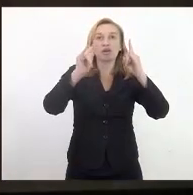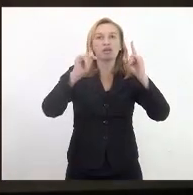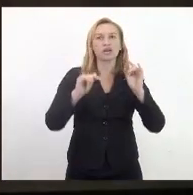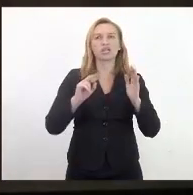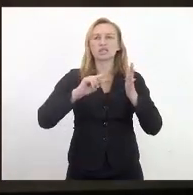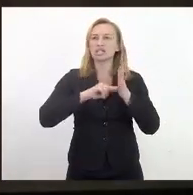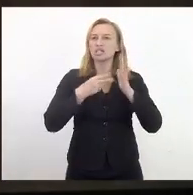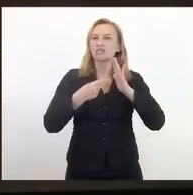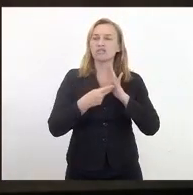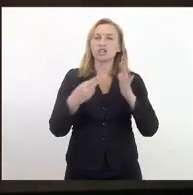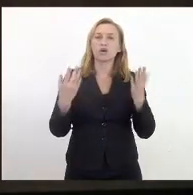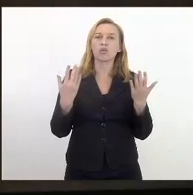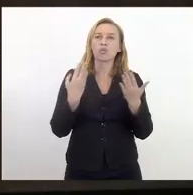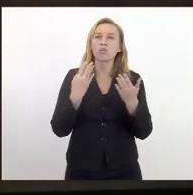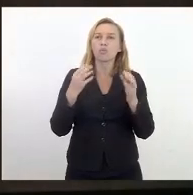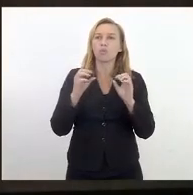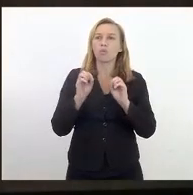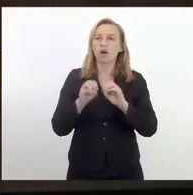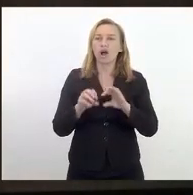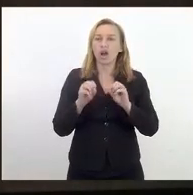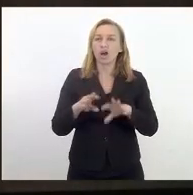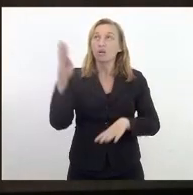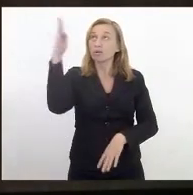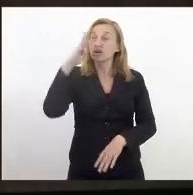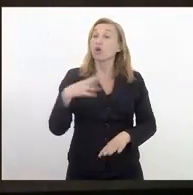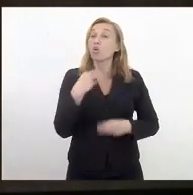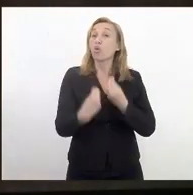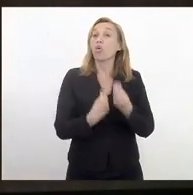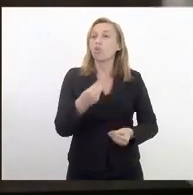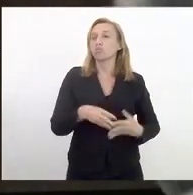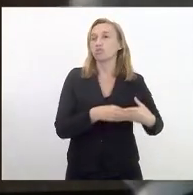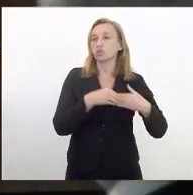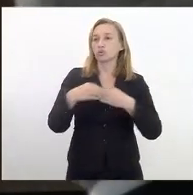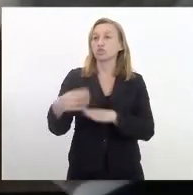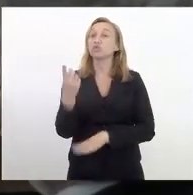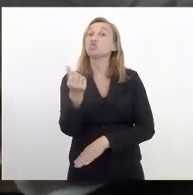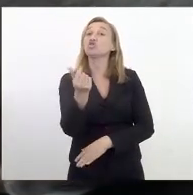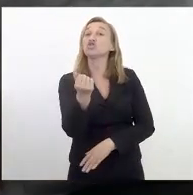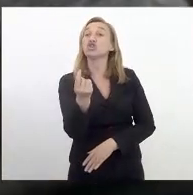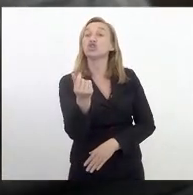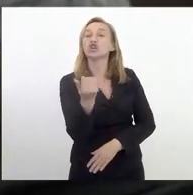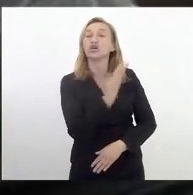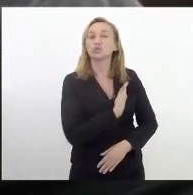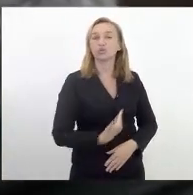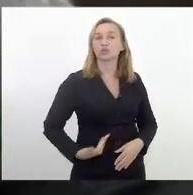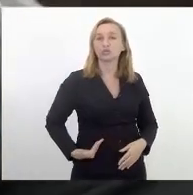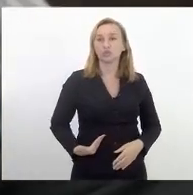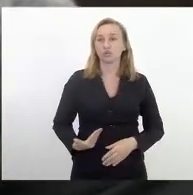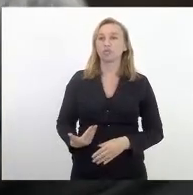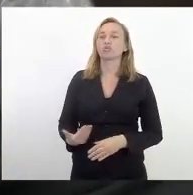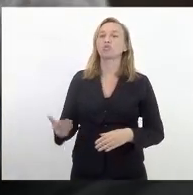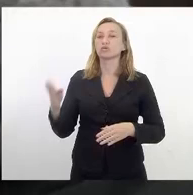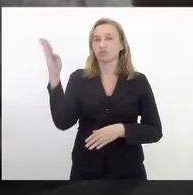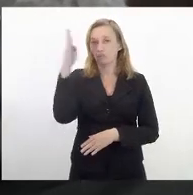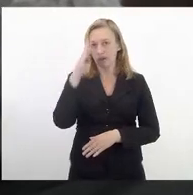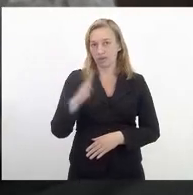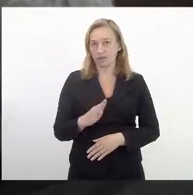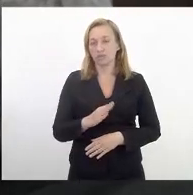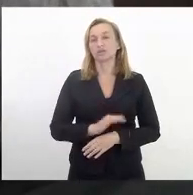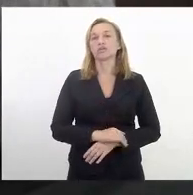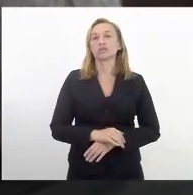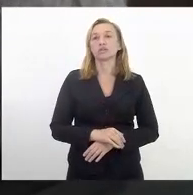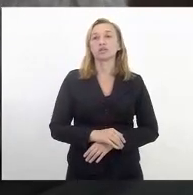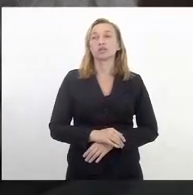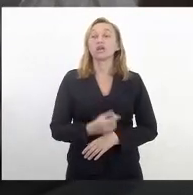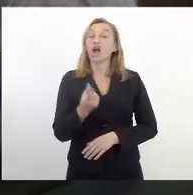uma aula para o e de como se deve conduzir os gastos públicos e as despesas públicas desse nesse país é